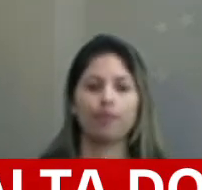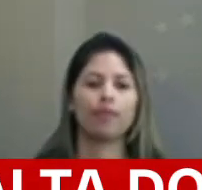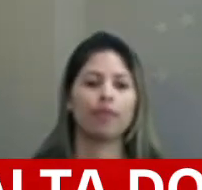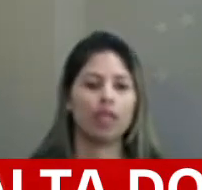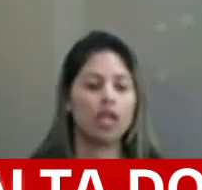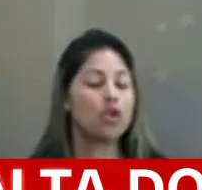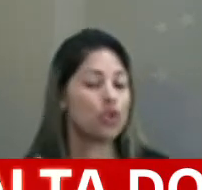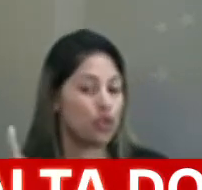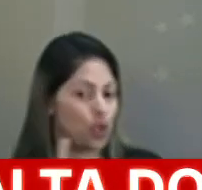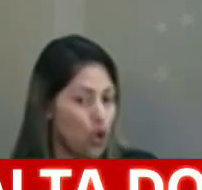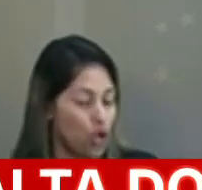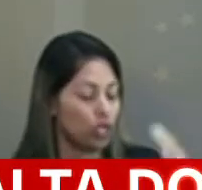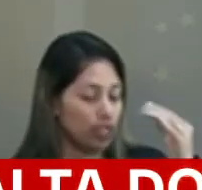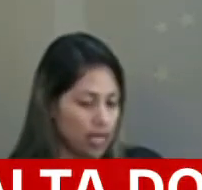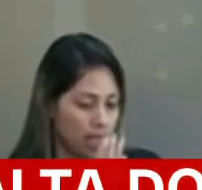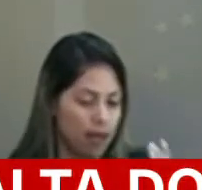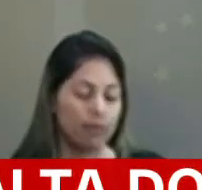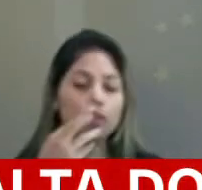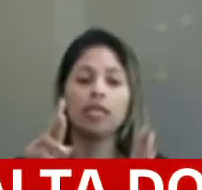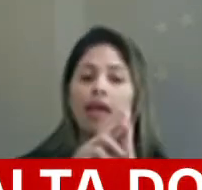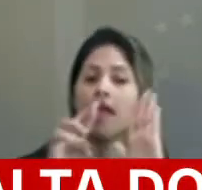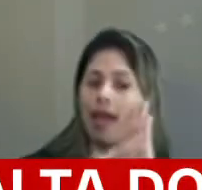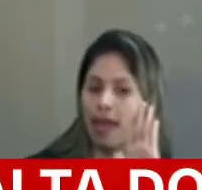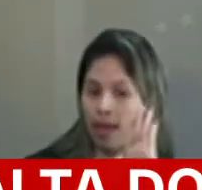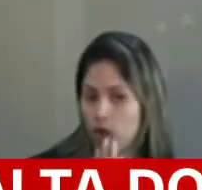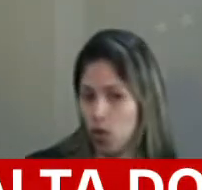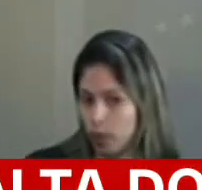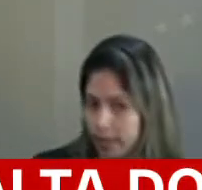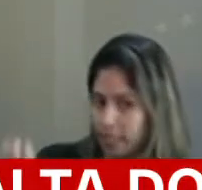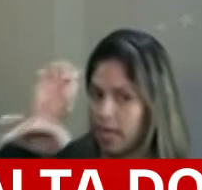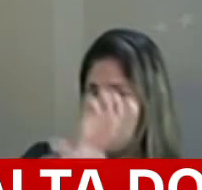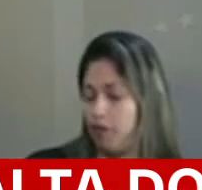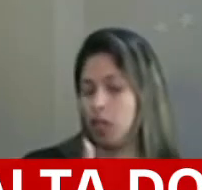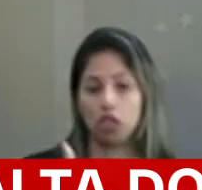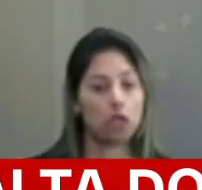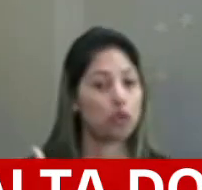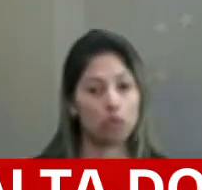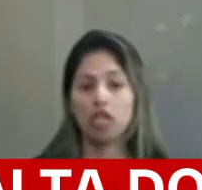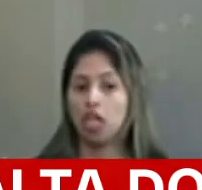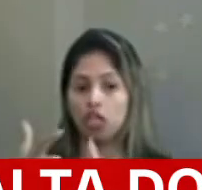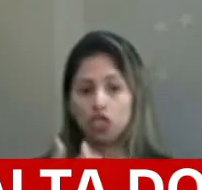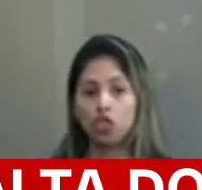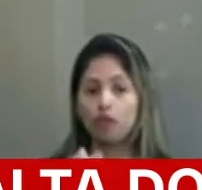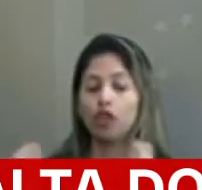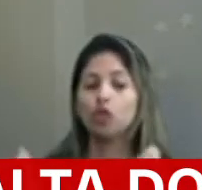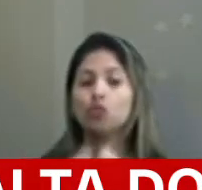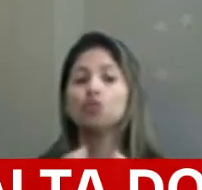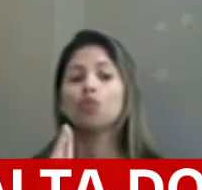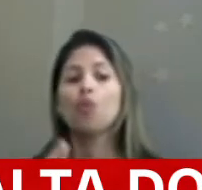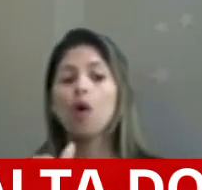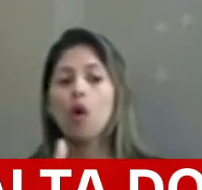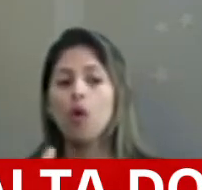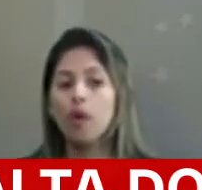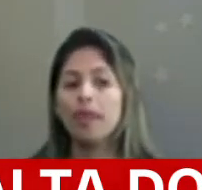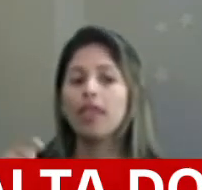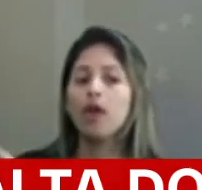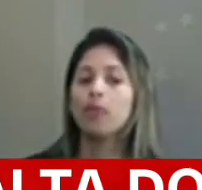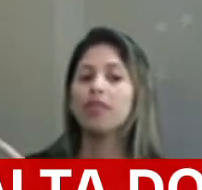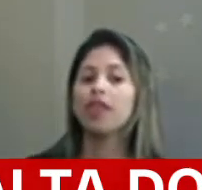criamos regras de compensação para os estados que não têm dívidas com a União, que isso nos pareceu uma lacuna,